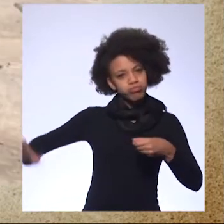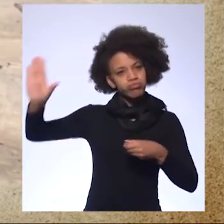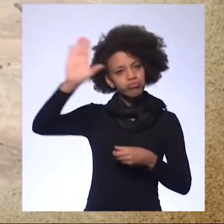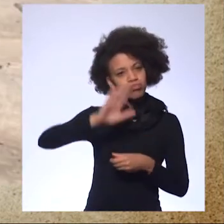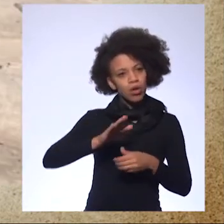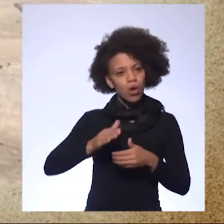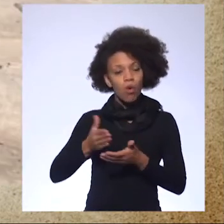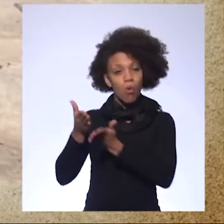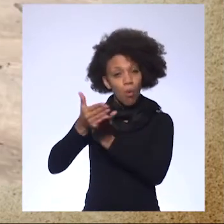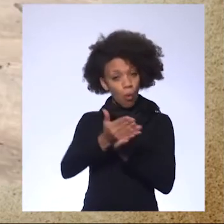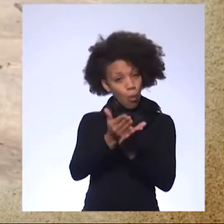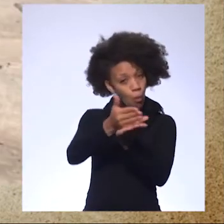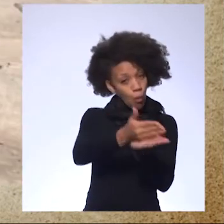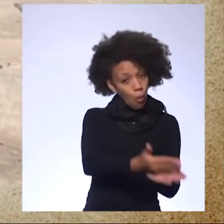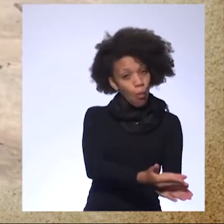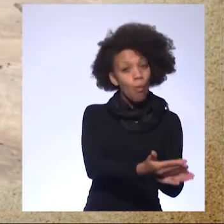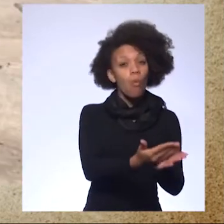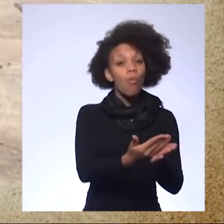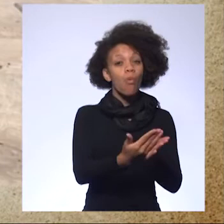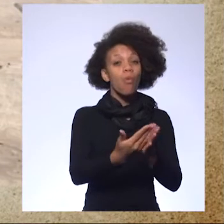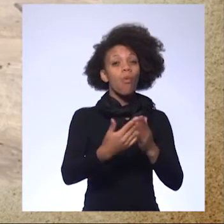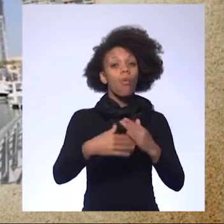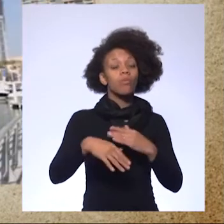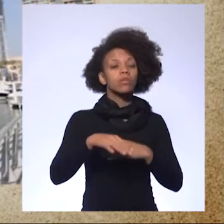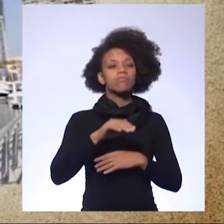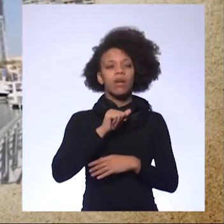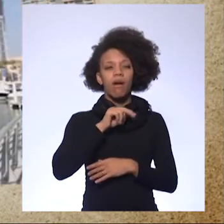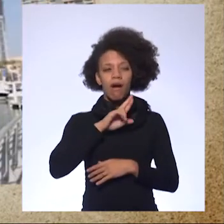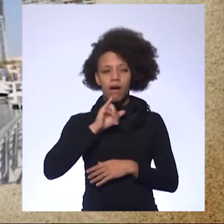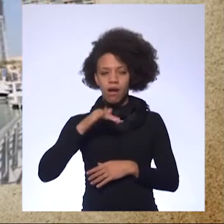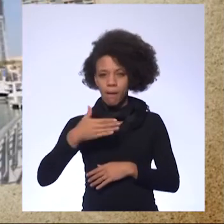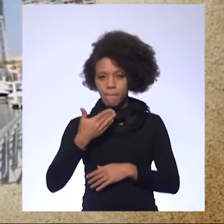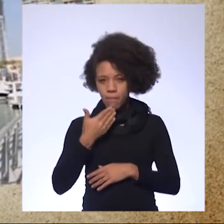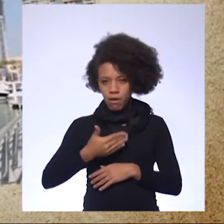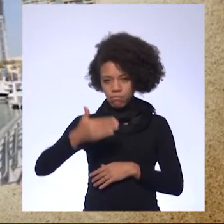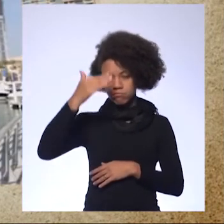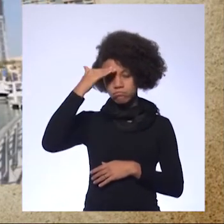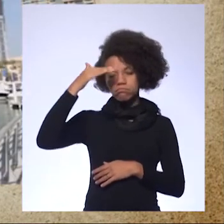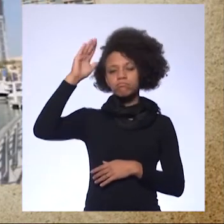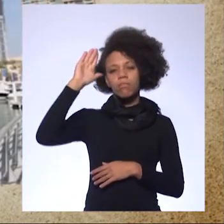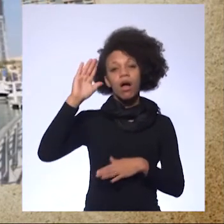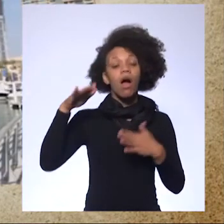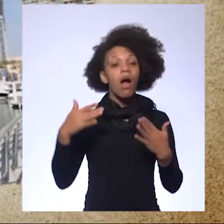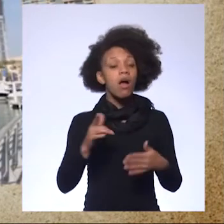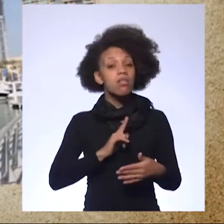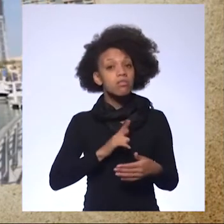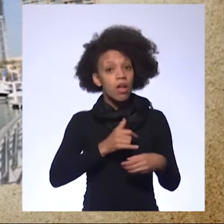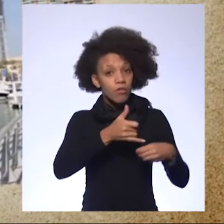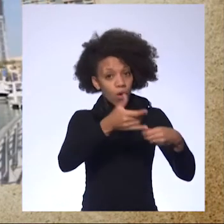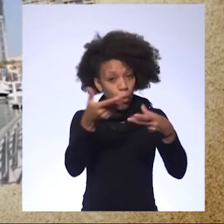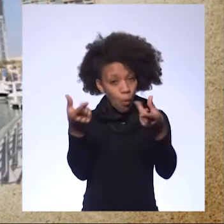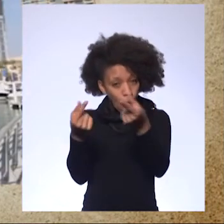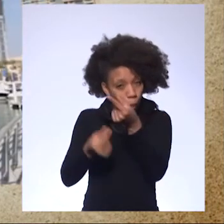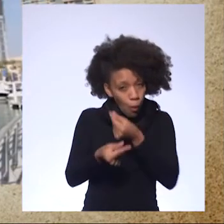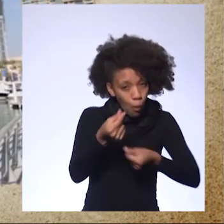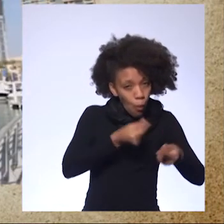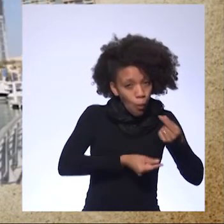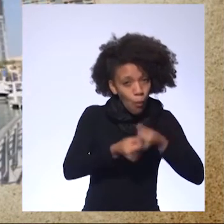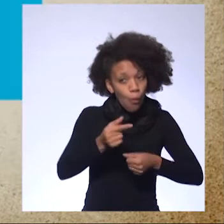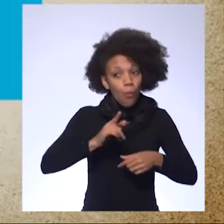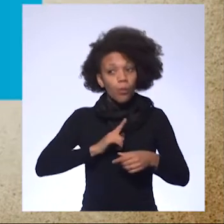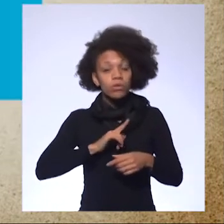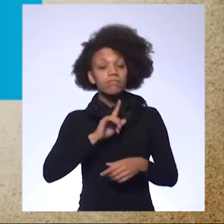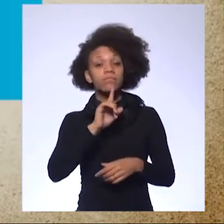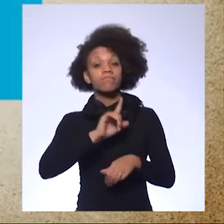passavam os navios de petróleo árabe em direção à Europa. O petróleo passou a trazer tanta riqueza aos países produtores que seus líderes